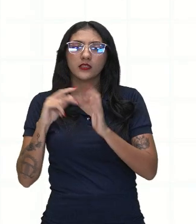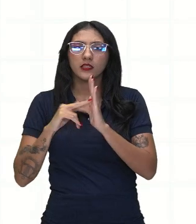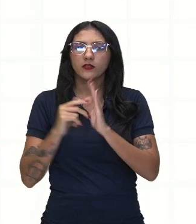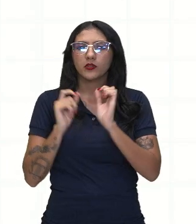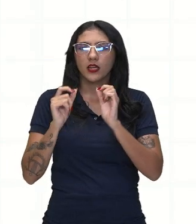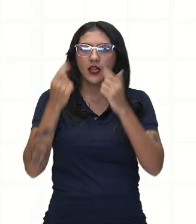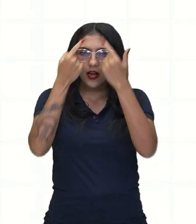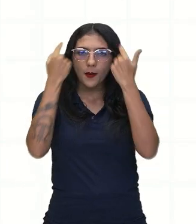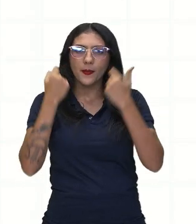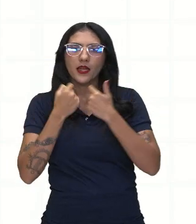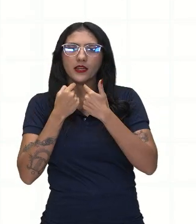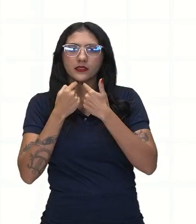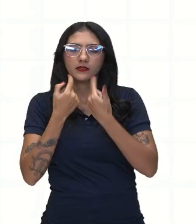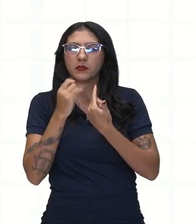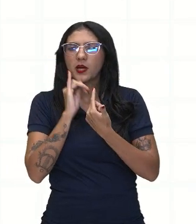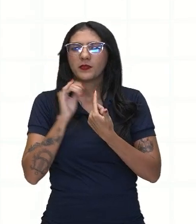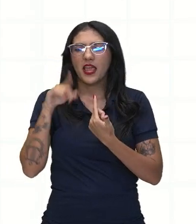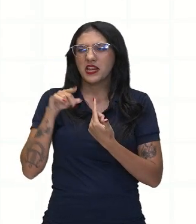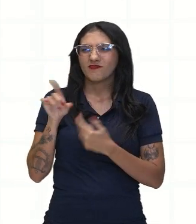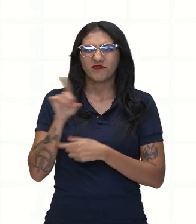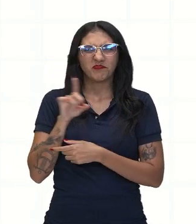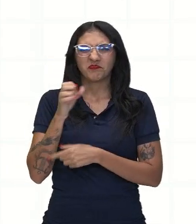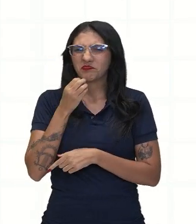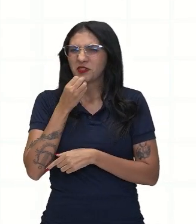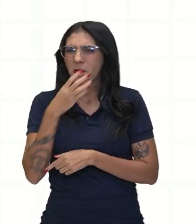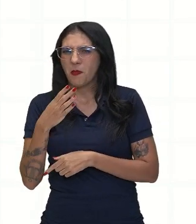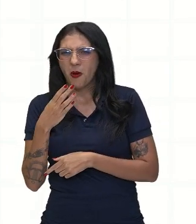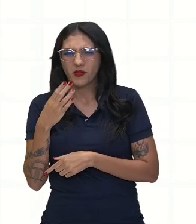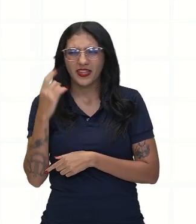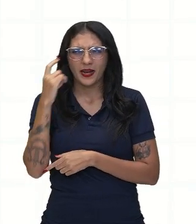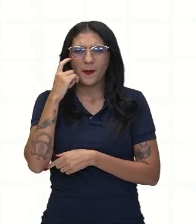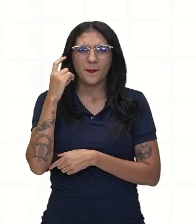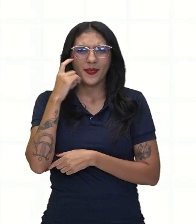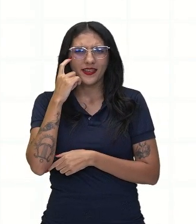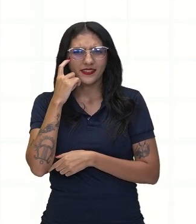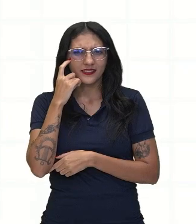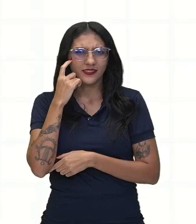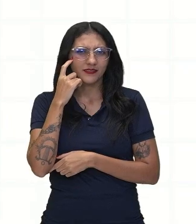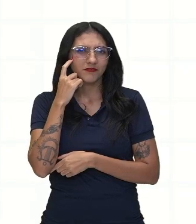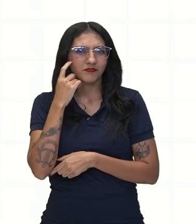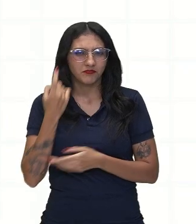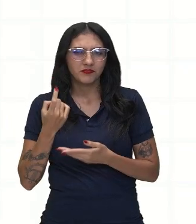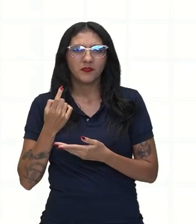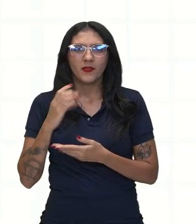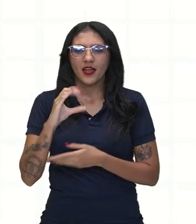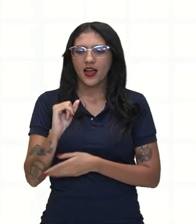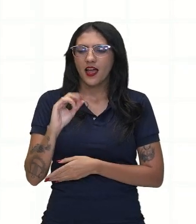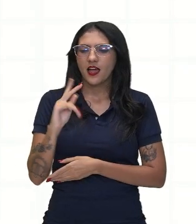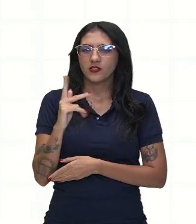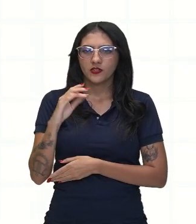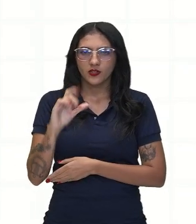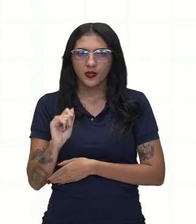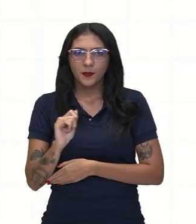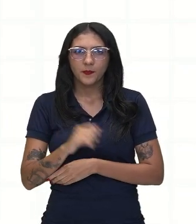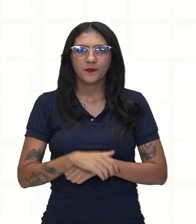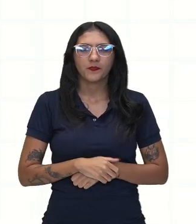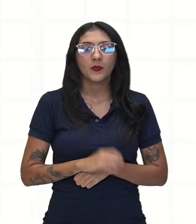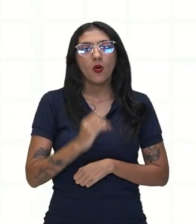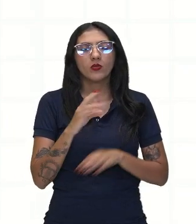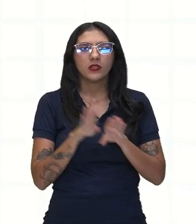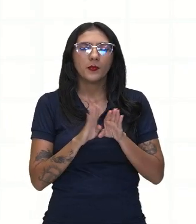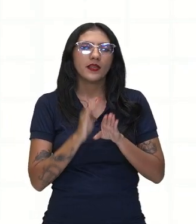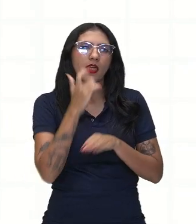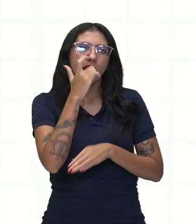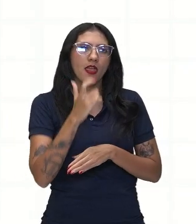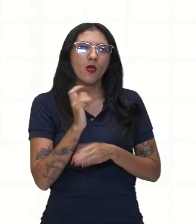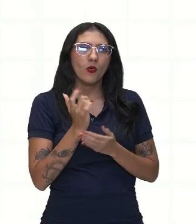está bom da caixola, né? Ele não está bom da cabeça. Guardei minhas coisas na